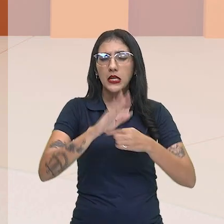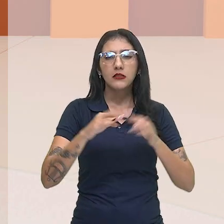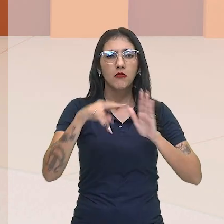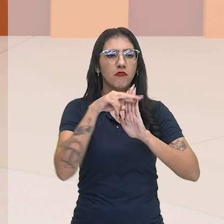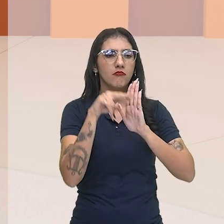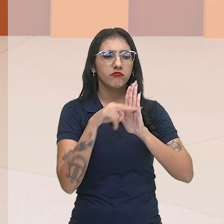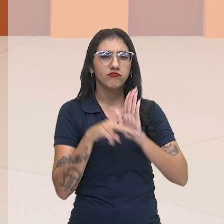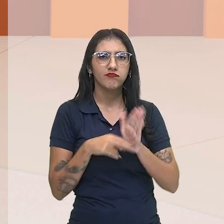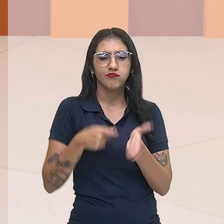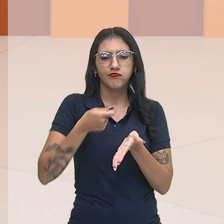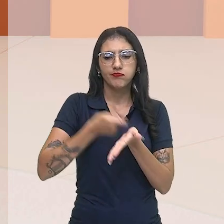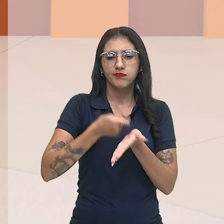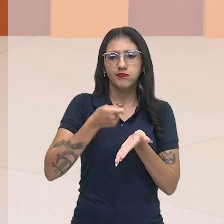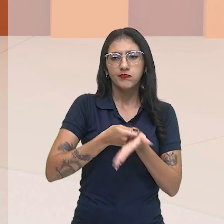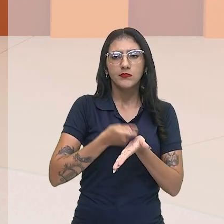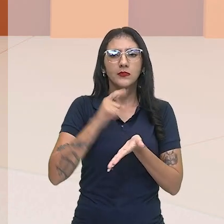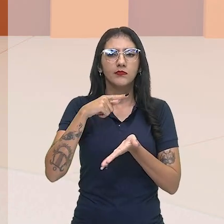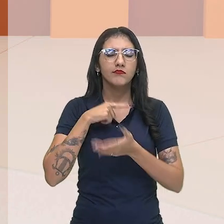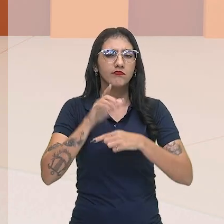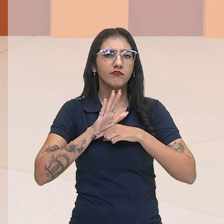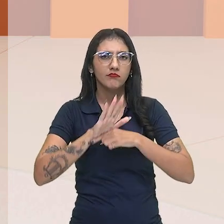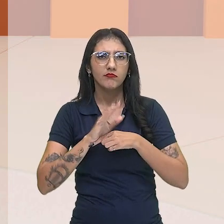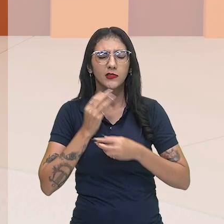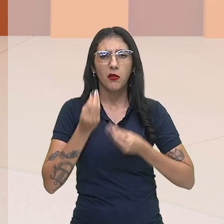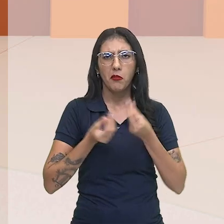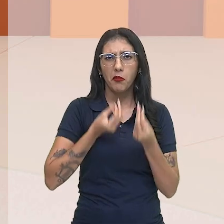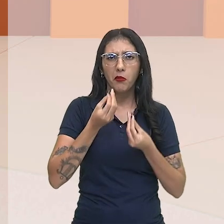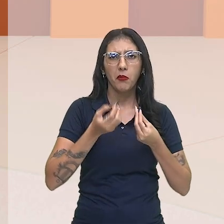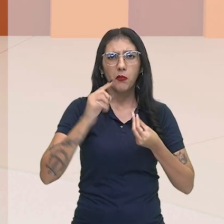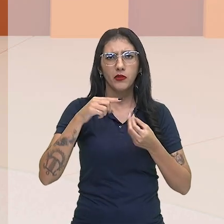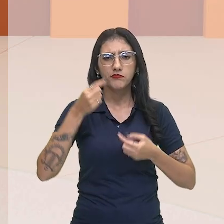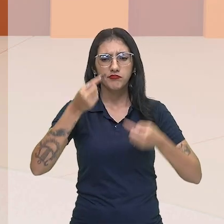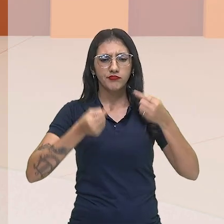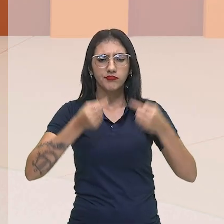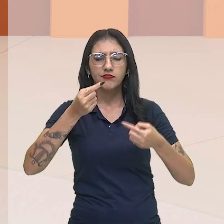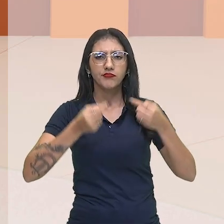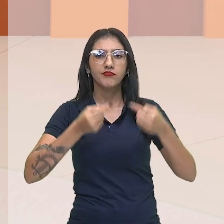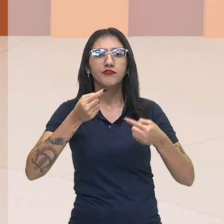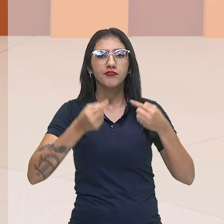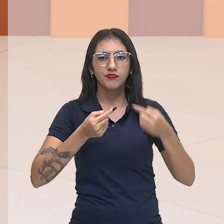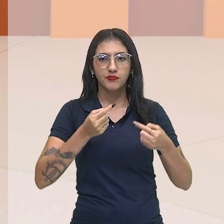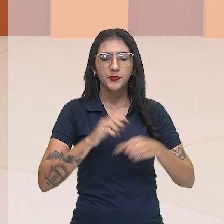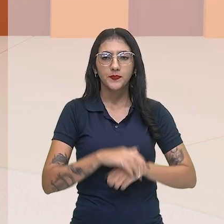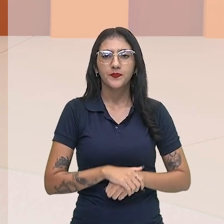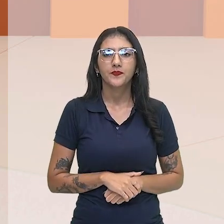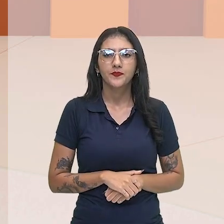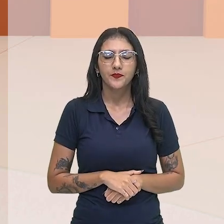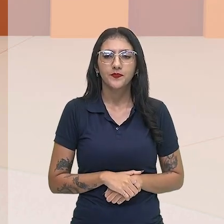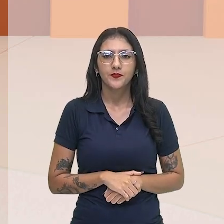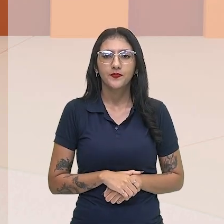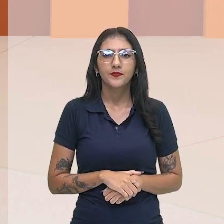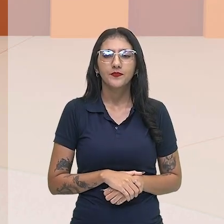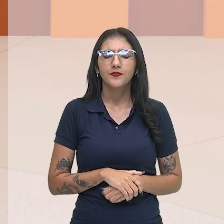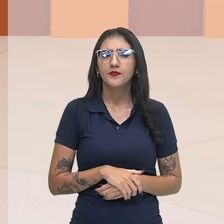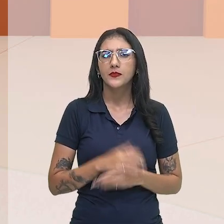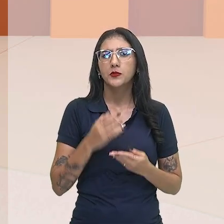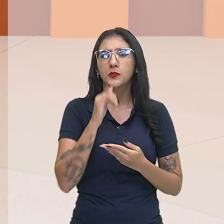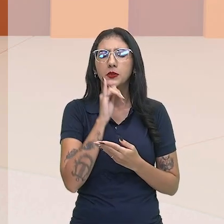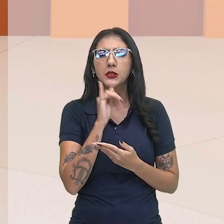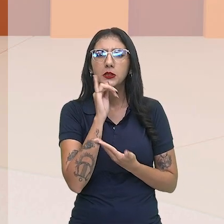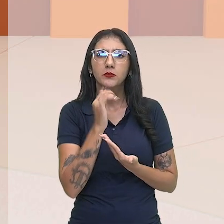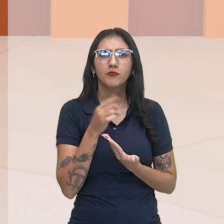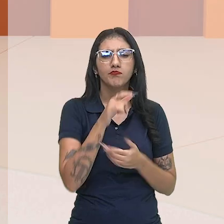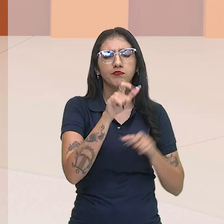ele determina como o jogo deve seguir. Estamos aqui chamando de jogo porque as